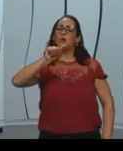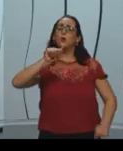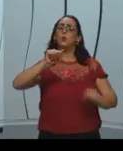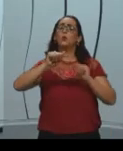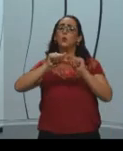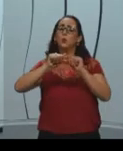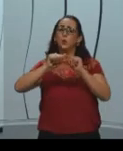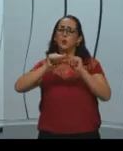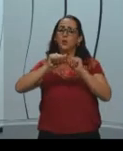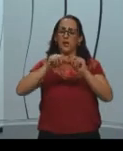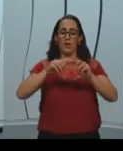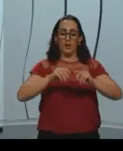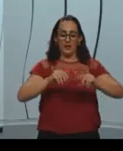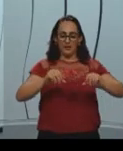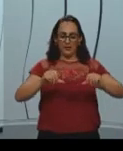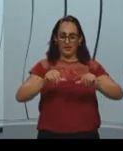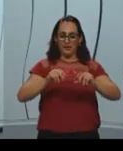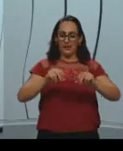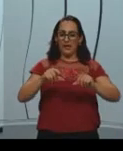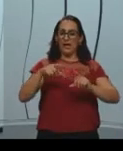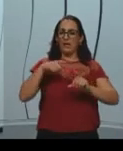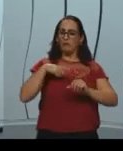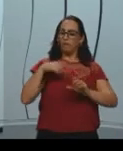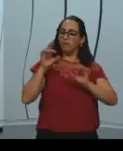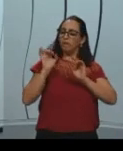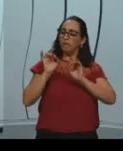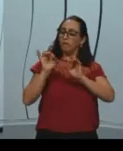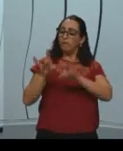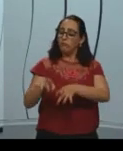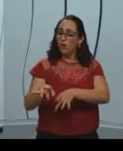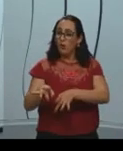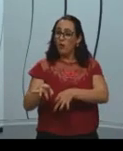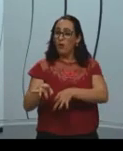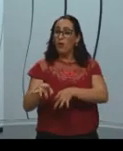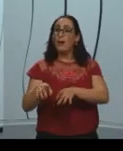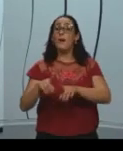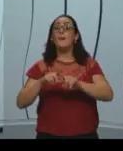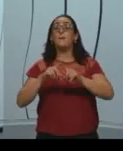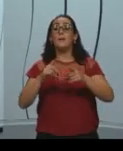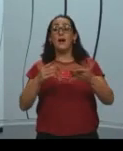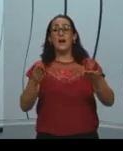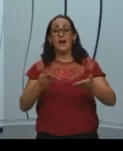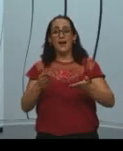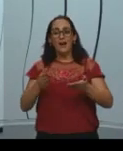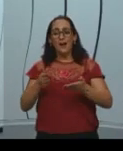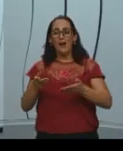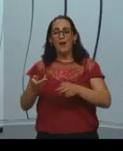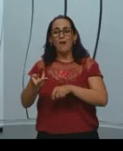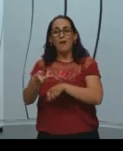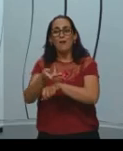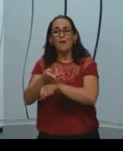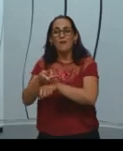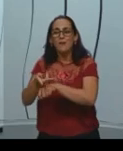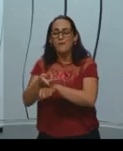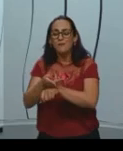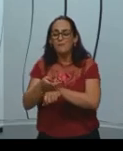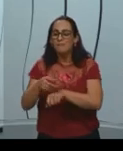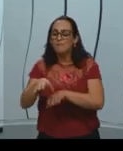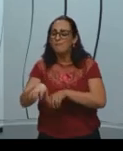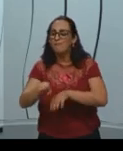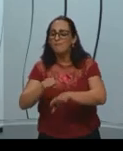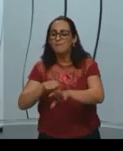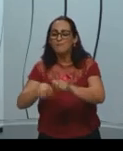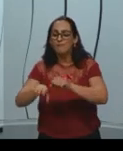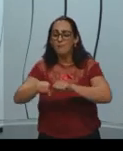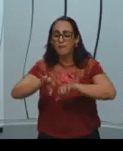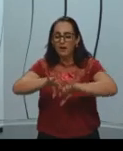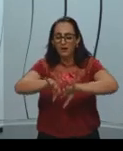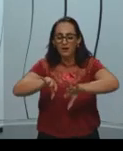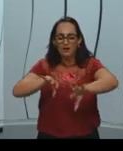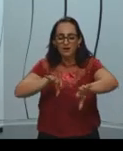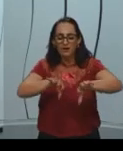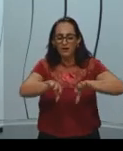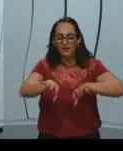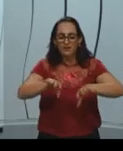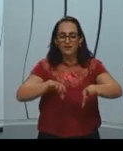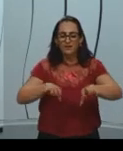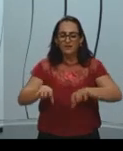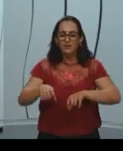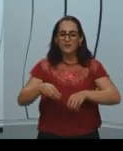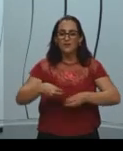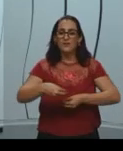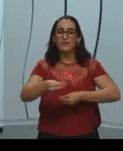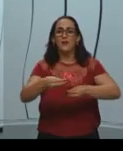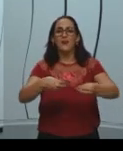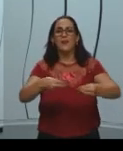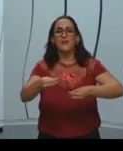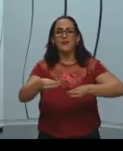essas mesmas terras que foram doadas, elas vão ser desenvolvidas. Para desenvolver essas terras, precisava também de recurso. Então,